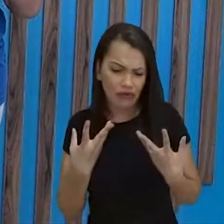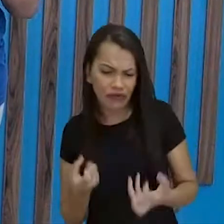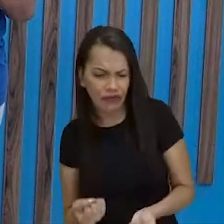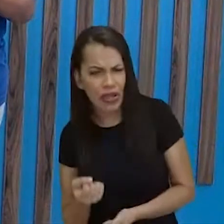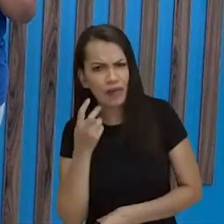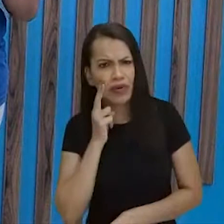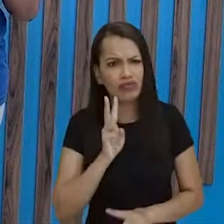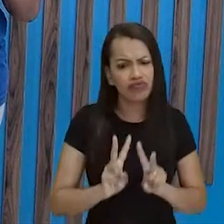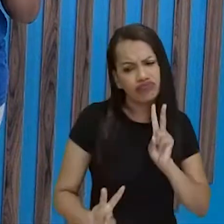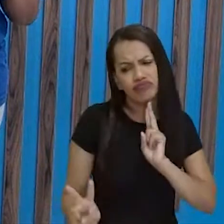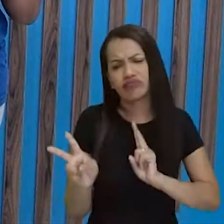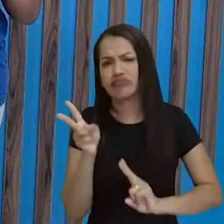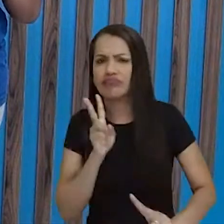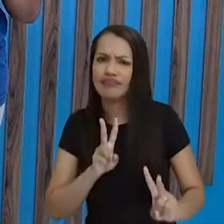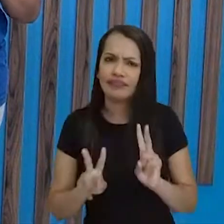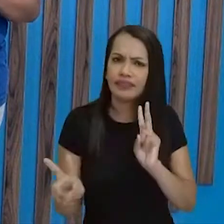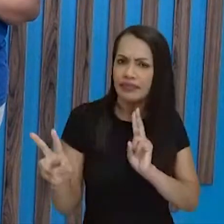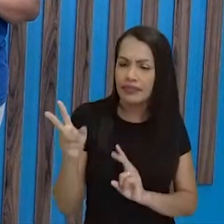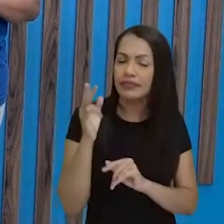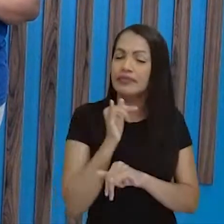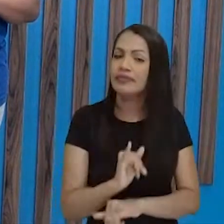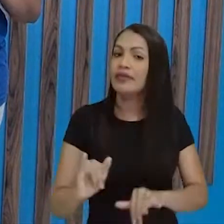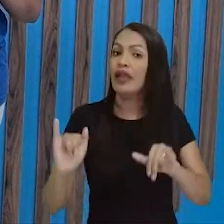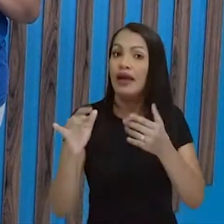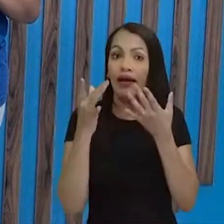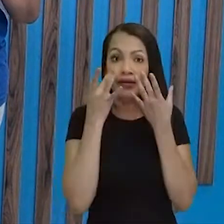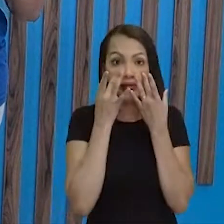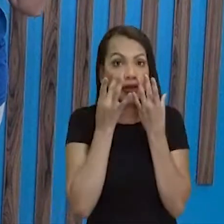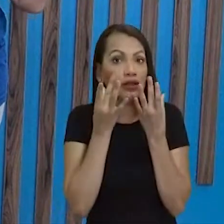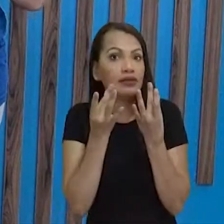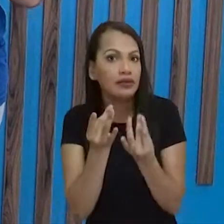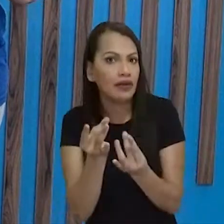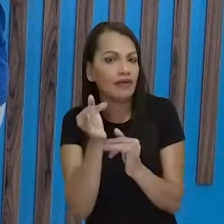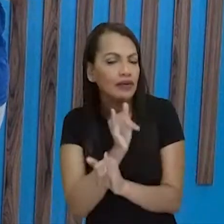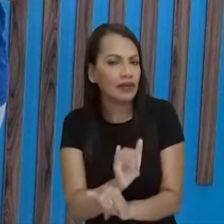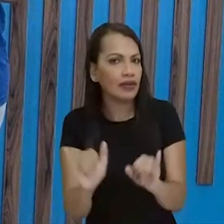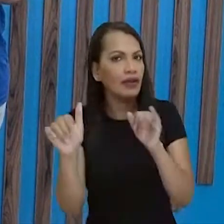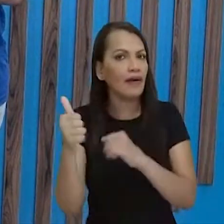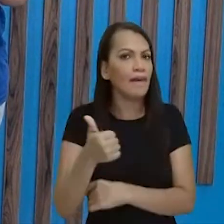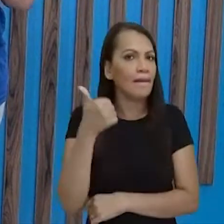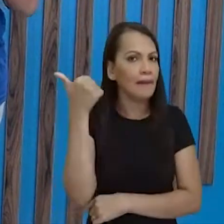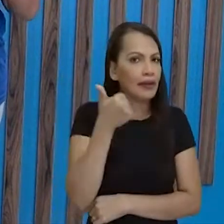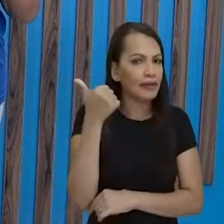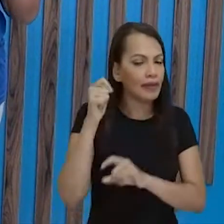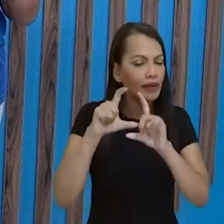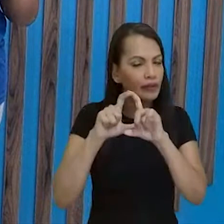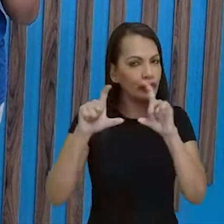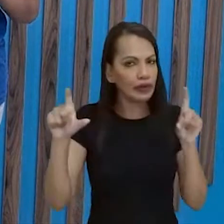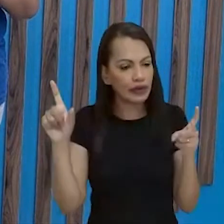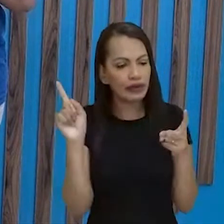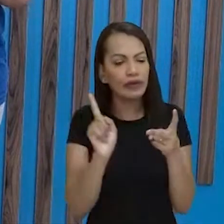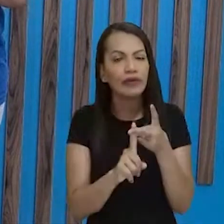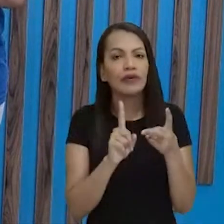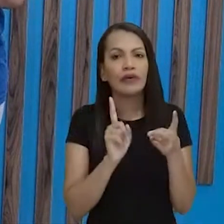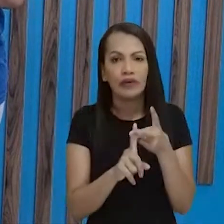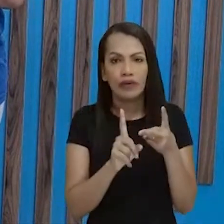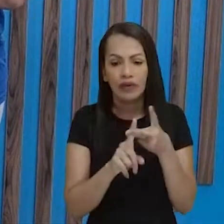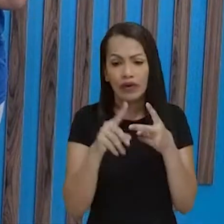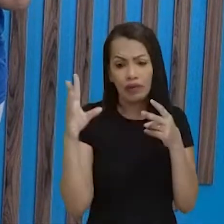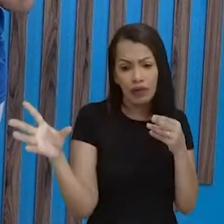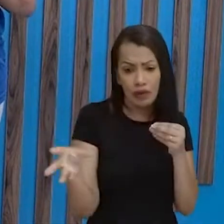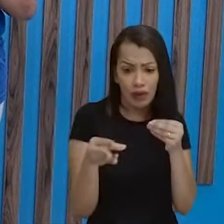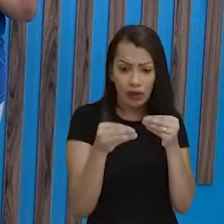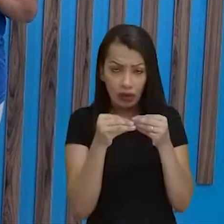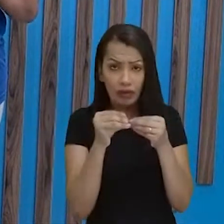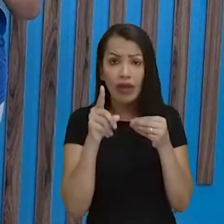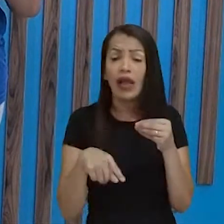ou ler esta notícia, a gente prestar atenção. Primeiro vem o título, depois vem o resumo.